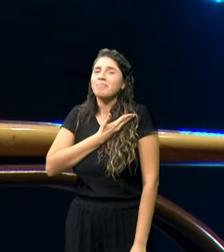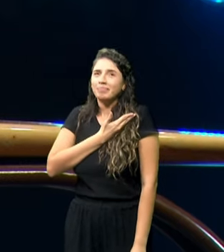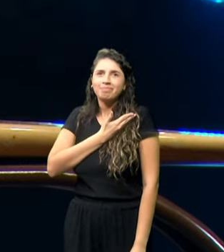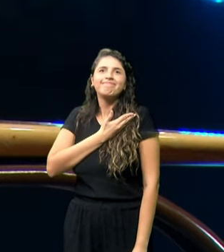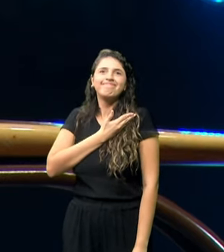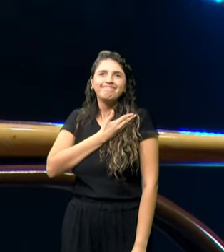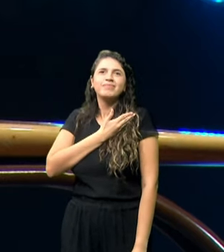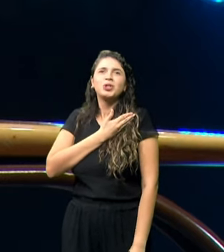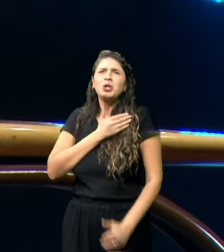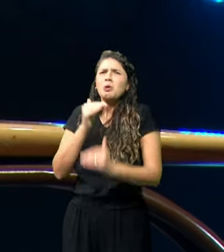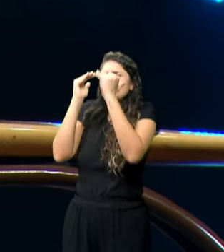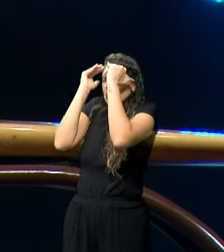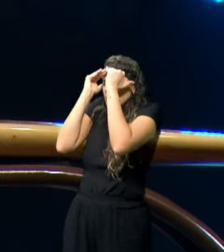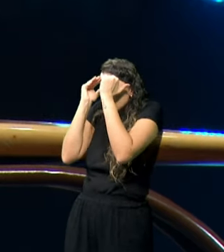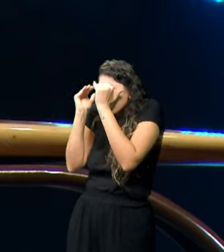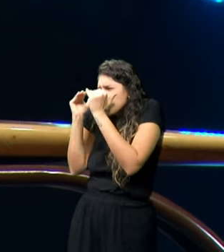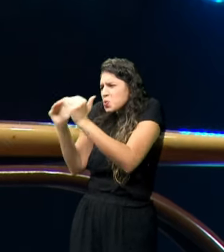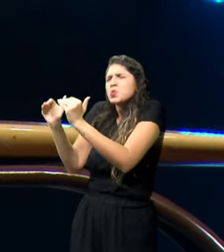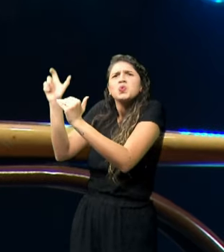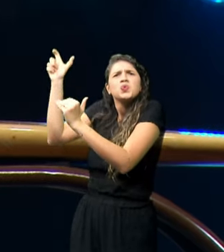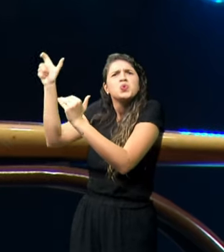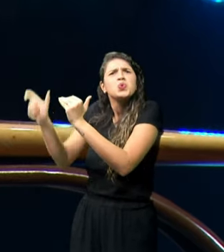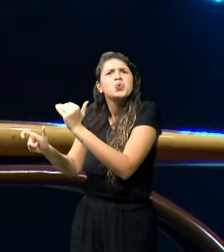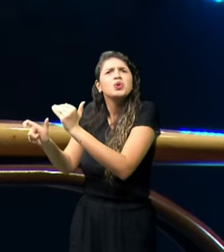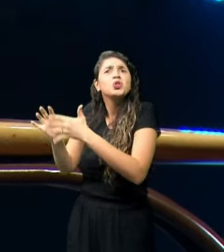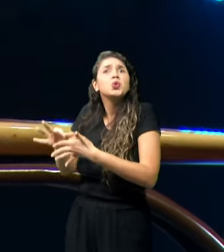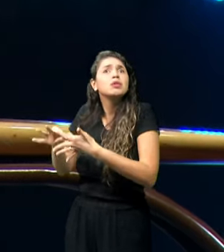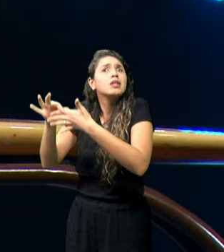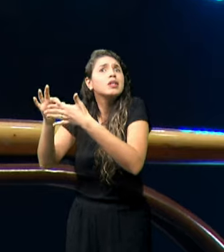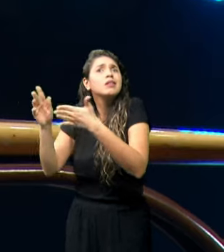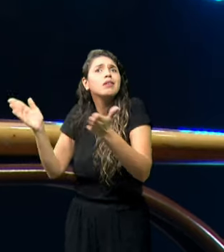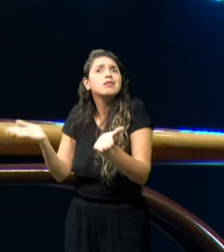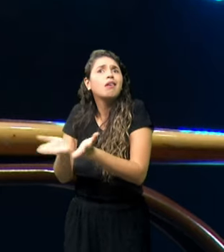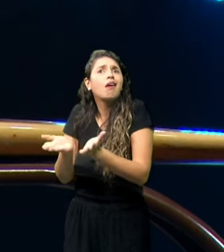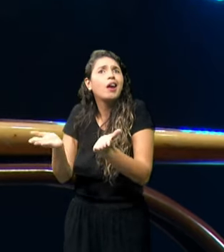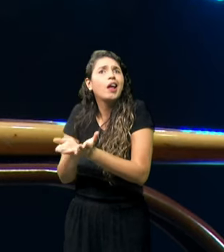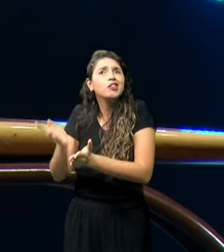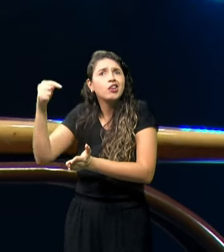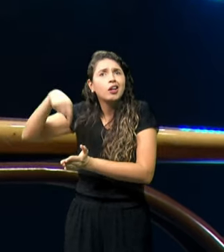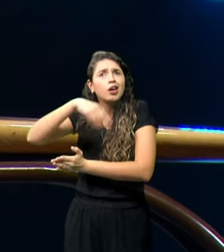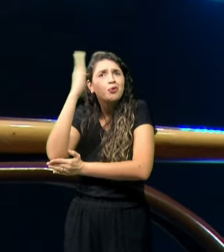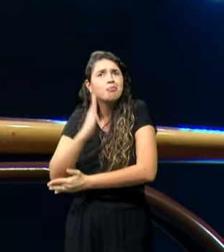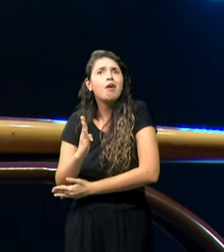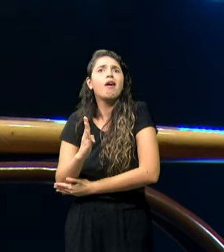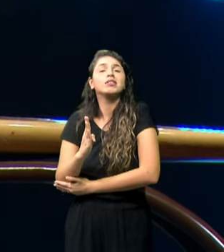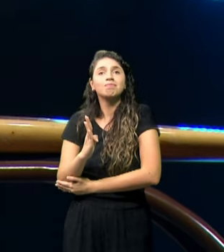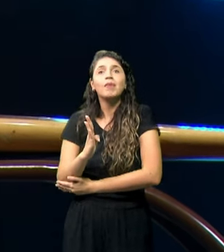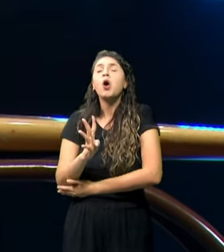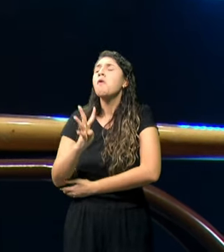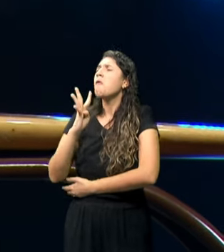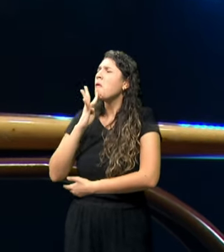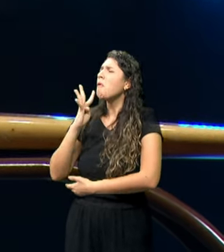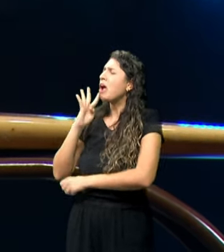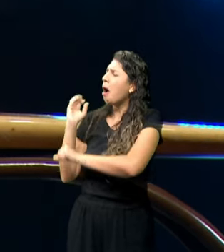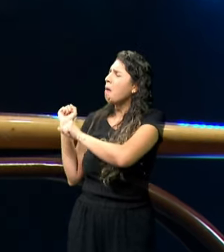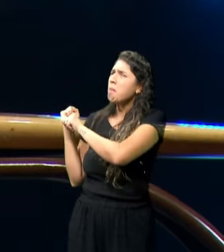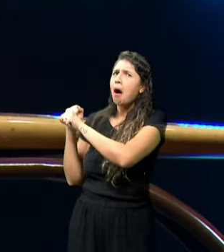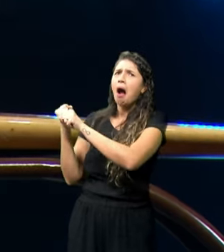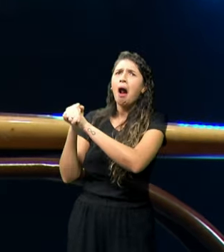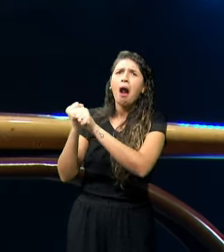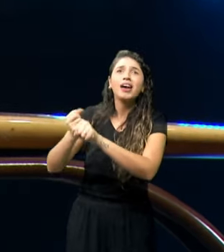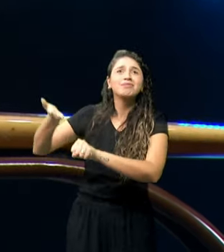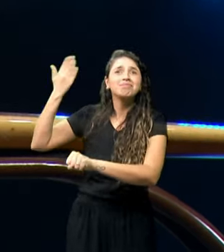que eu mais respeito entre os líderes evangélicos nessa nação. Nós nos conhecemos já há muitos anos, quando o